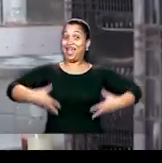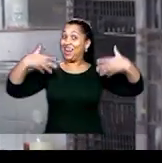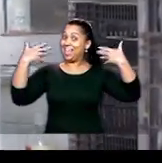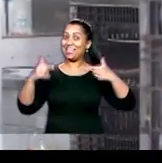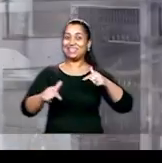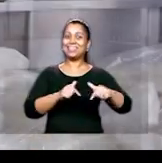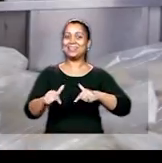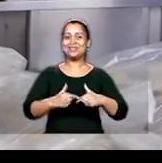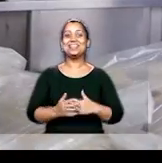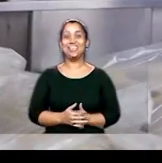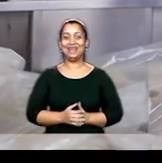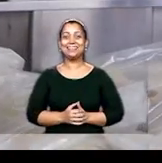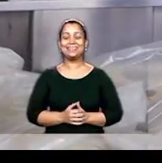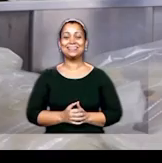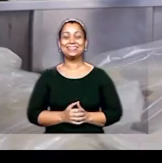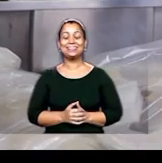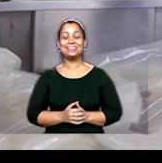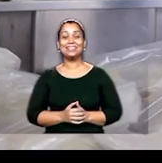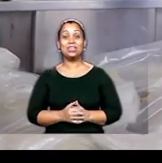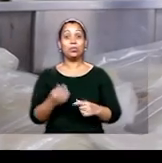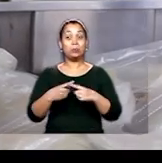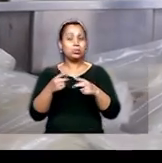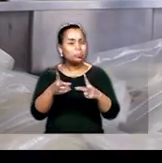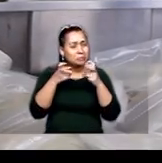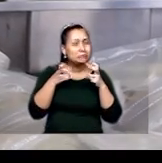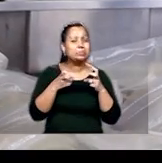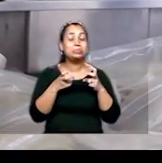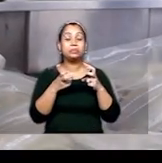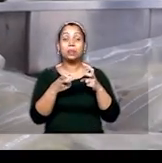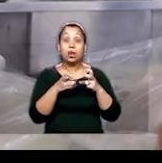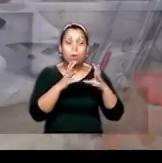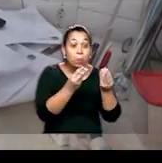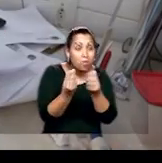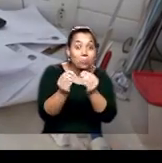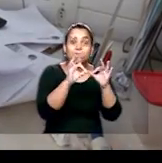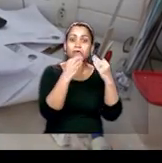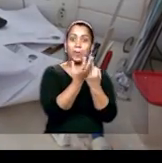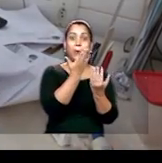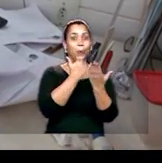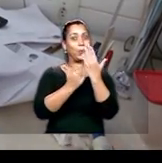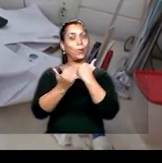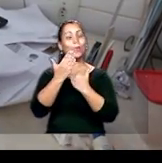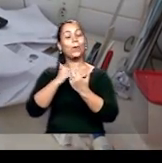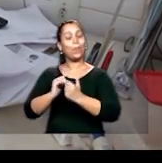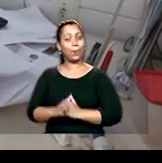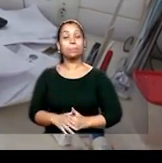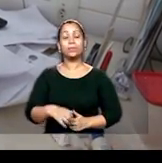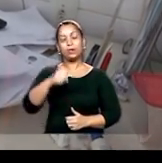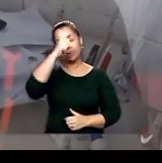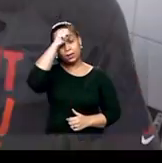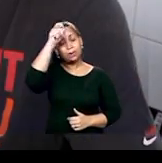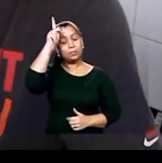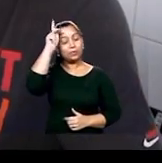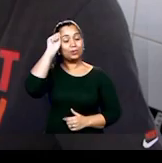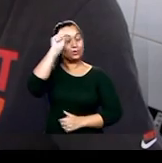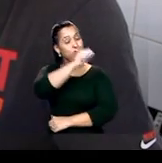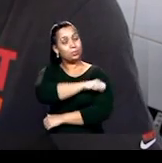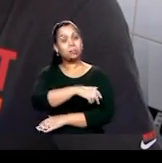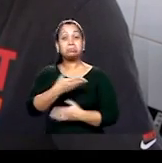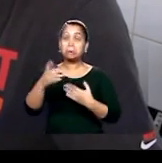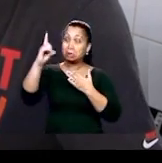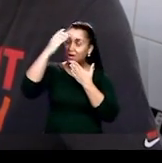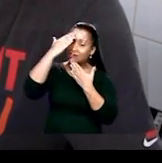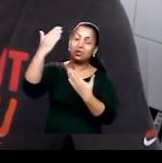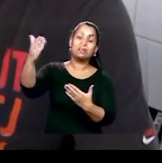trabalhar assim. Você vê que alimenta muitas famílias, né? São José do Rio Preto. Aí. Graças a Deus a gente